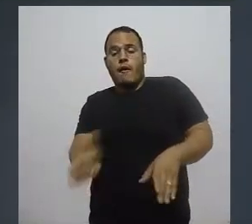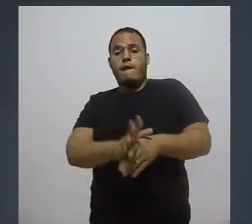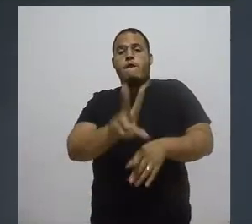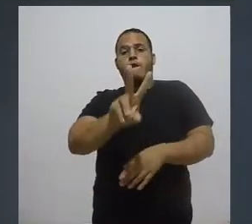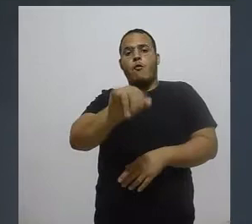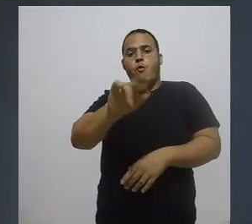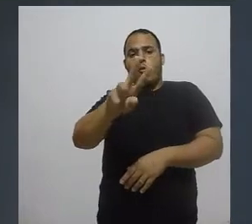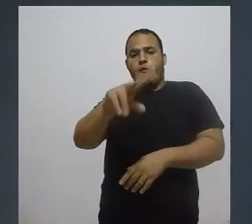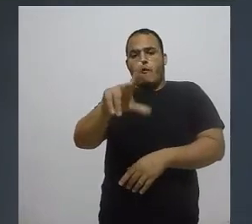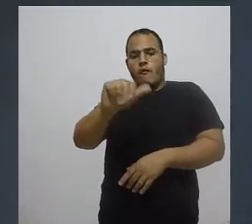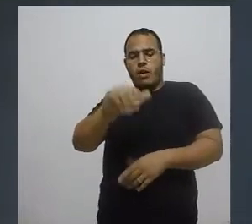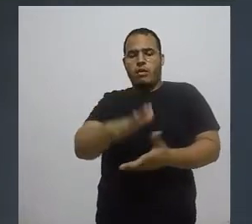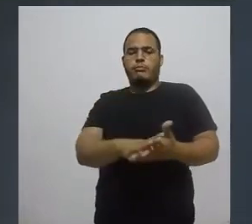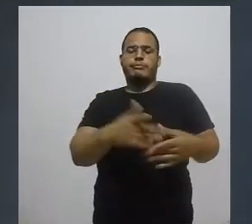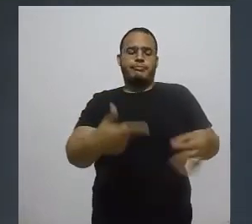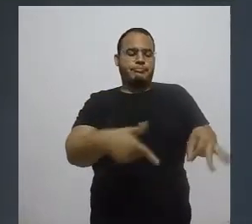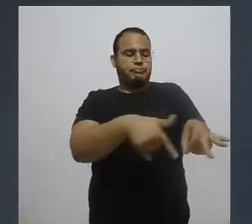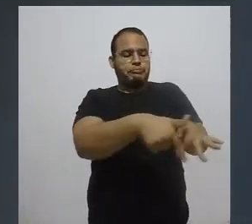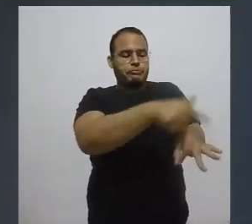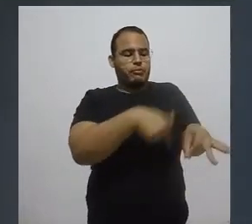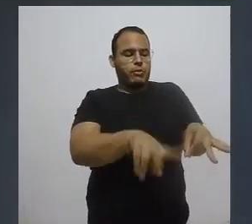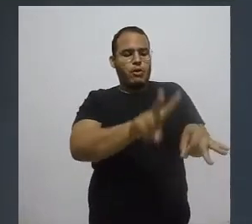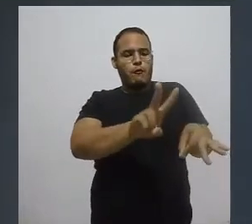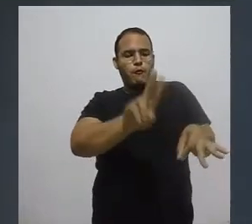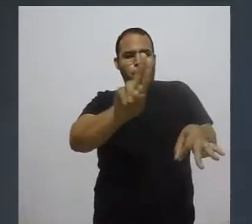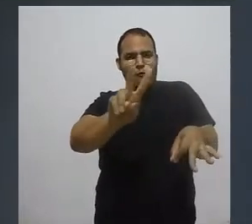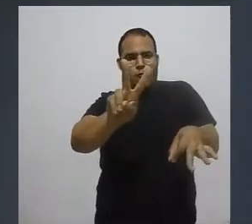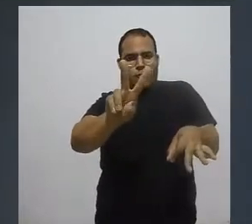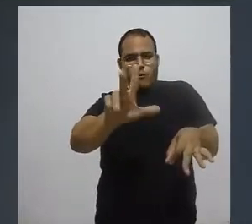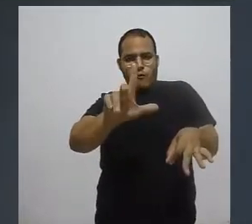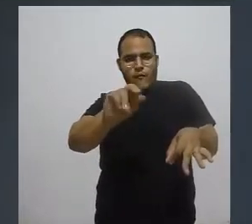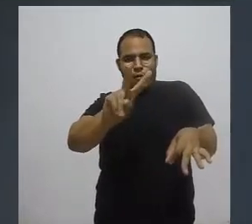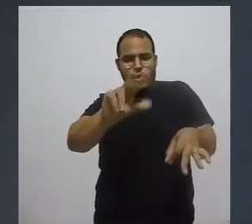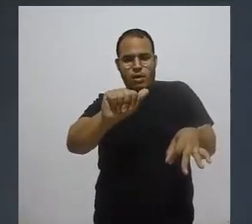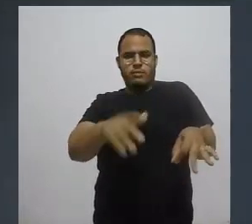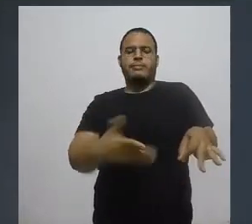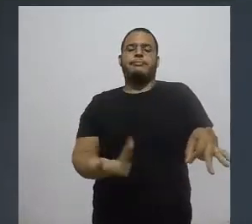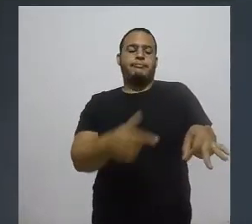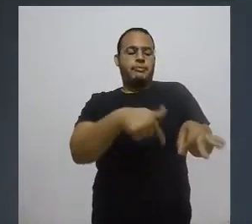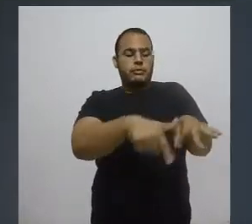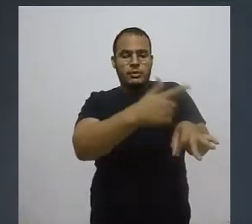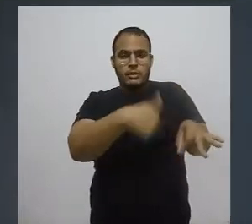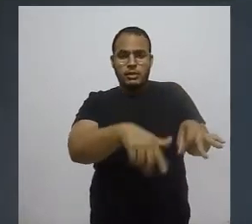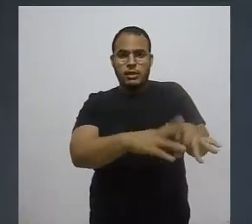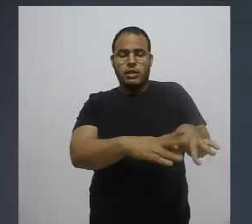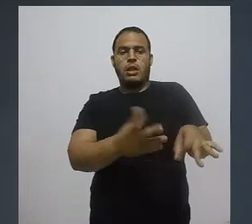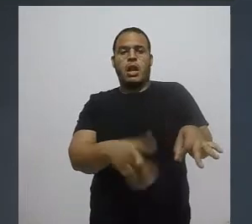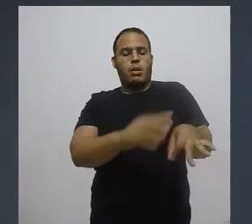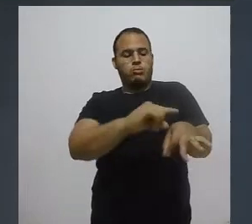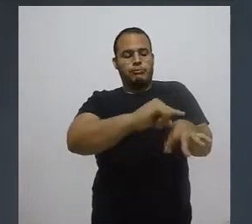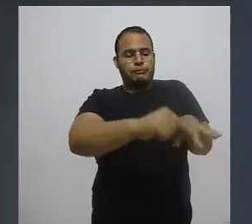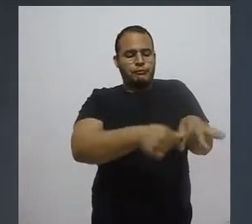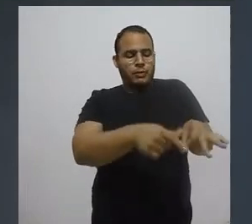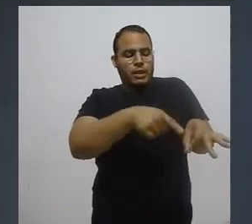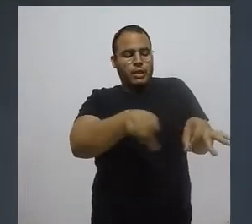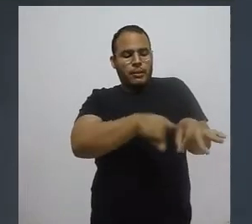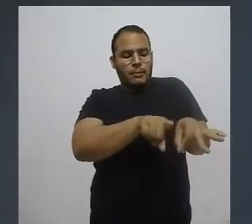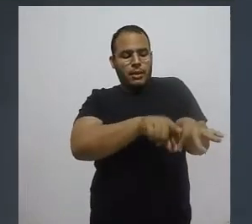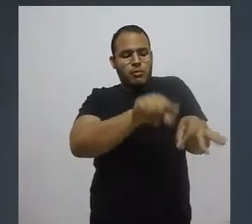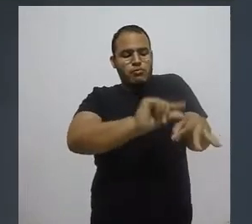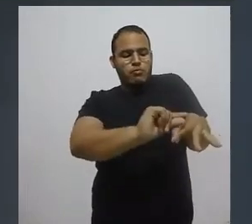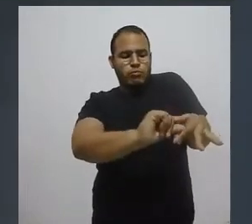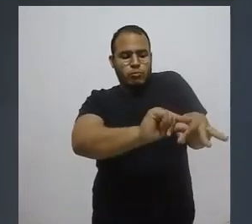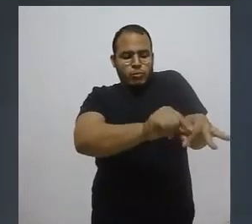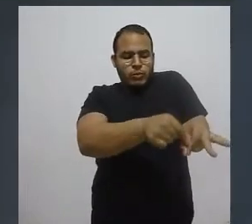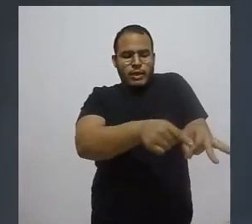vulva. O que é a vulva? Essa região aqui, nessa segunda imagem, que ela é composta aí pelos grandes lábios, pequenos lábios,